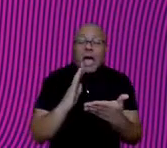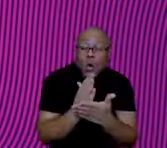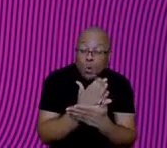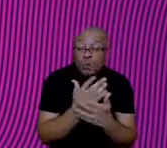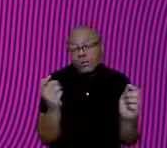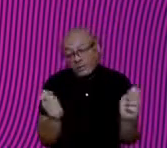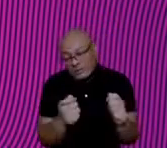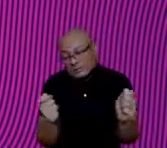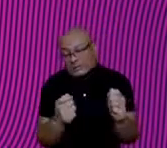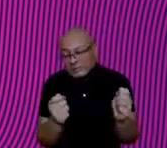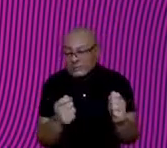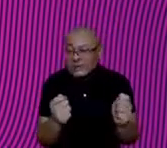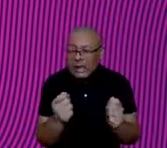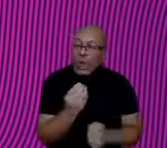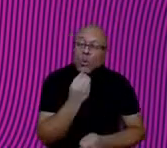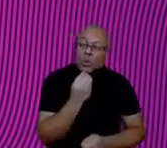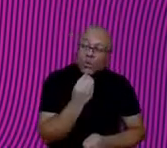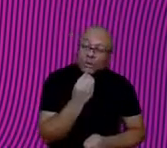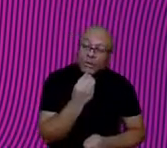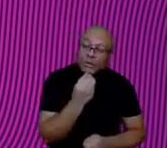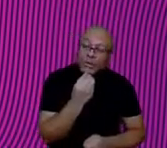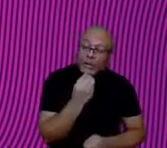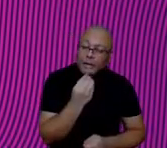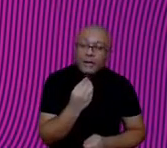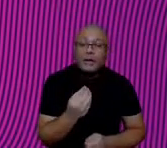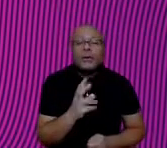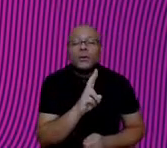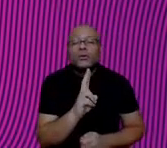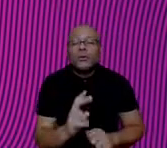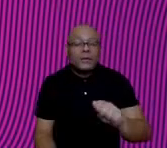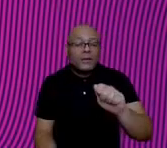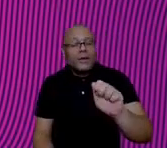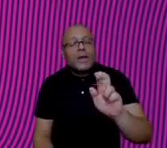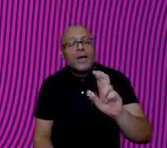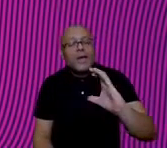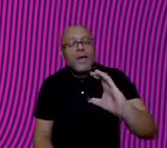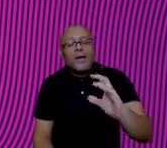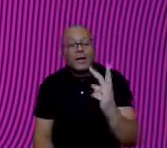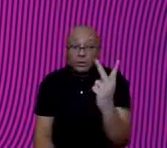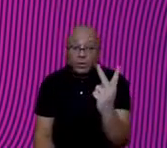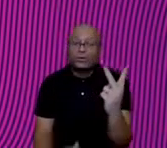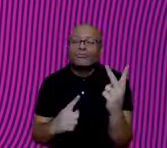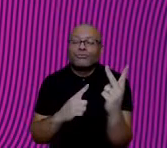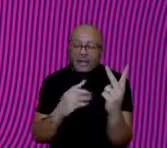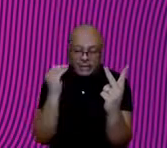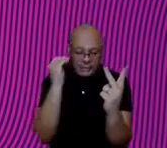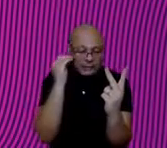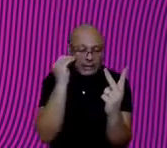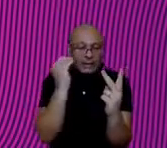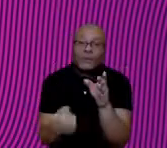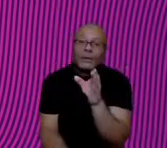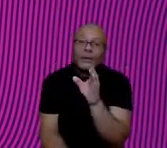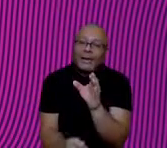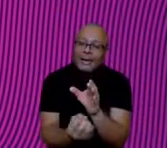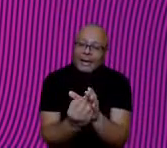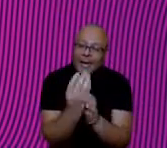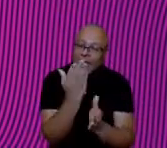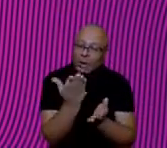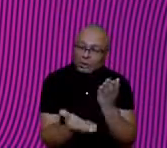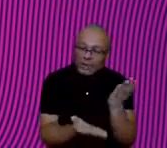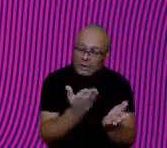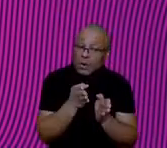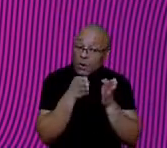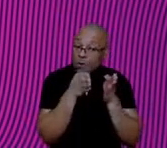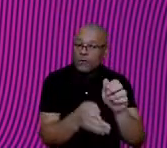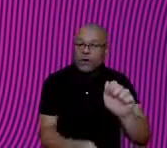de gene, por exemplo, se chama LARC2, então já estão tentando desenvolver algum tratamento mais específico para